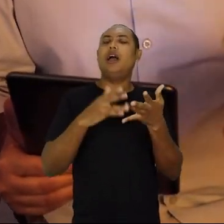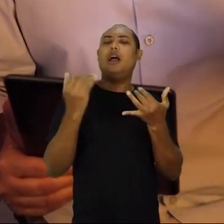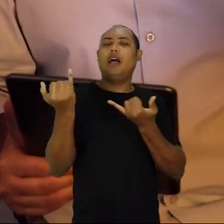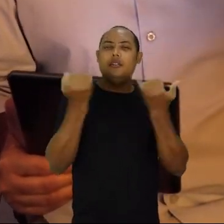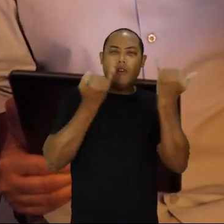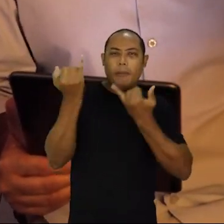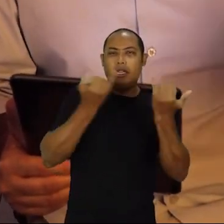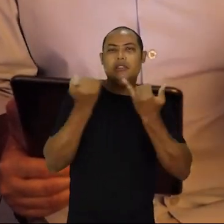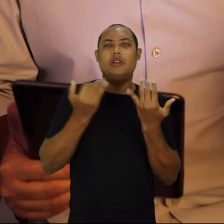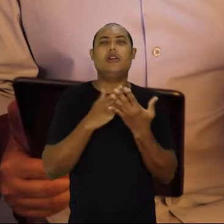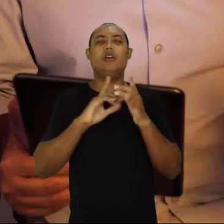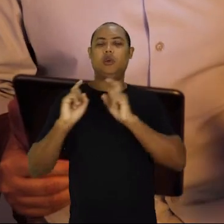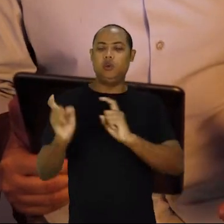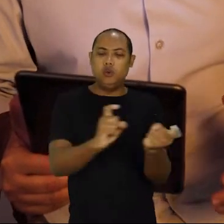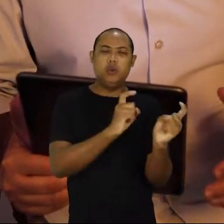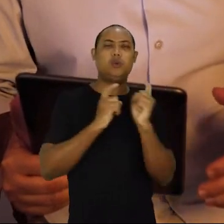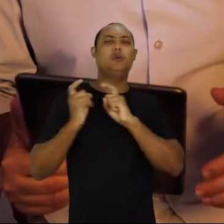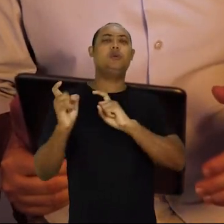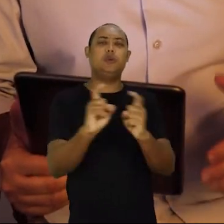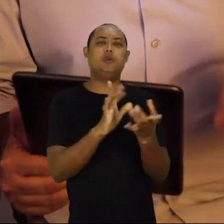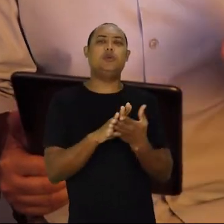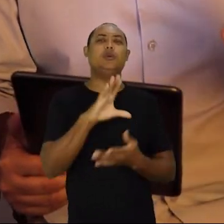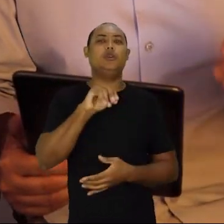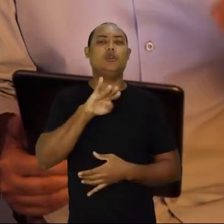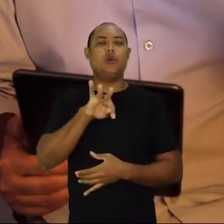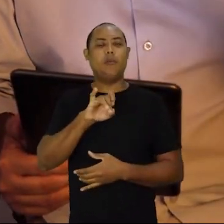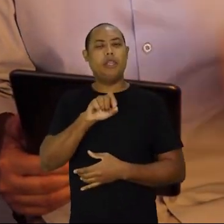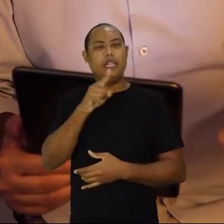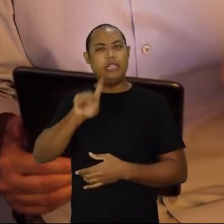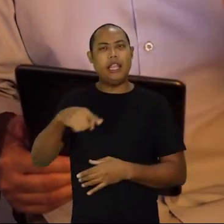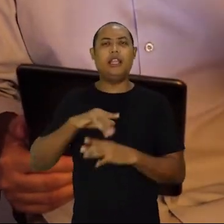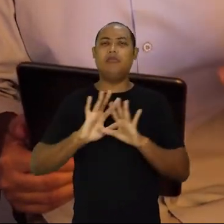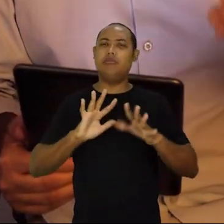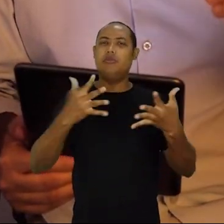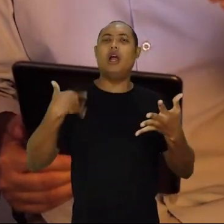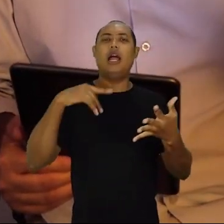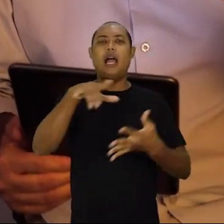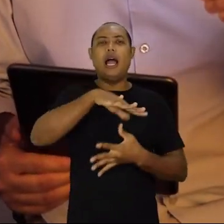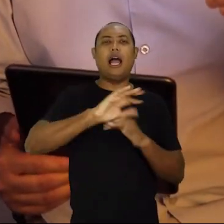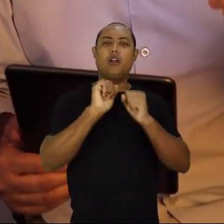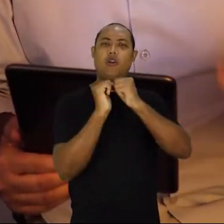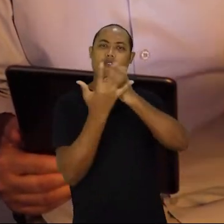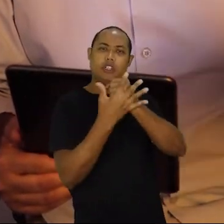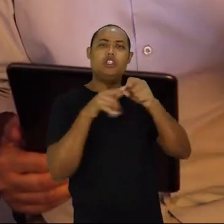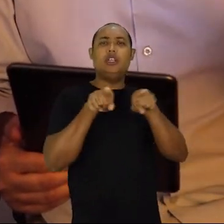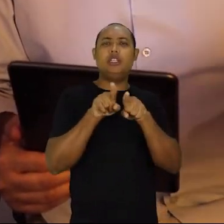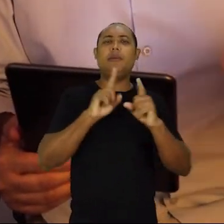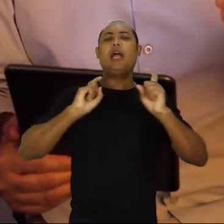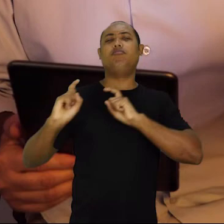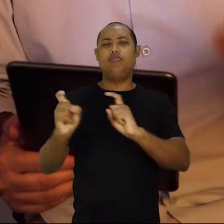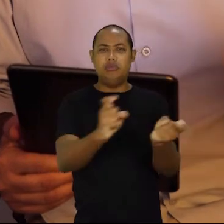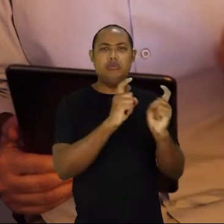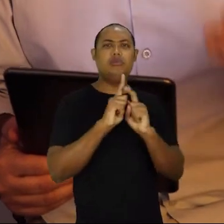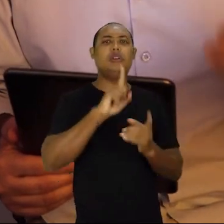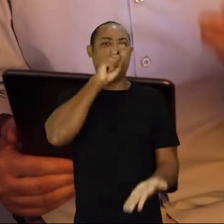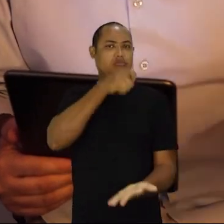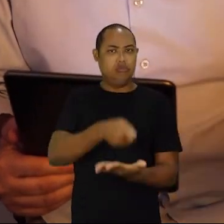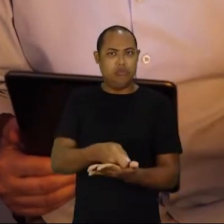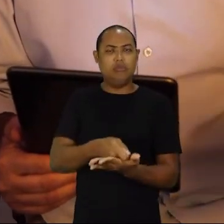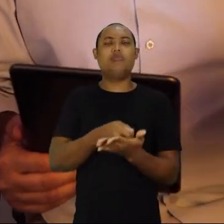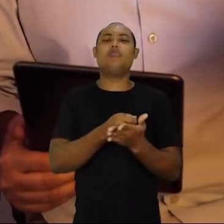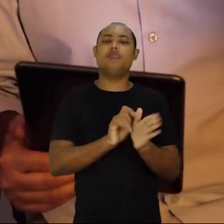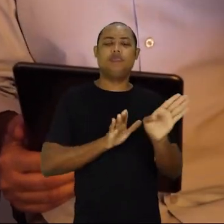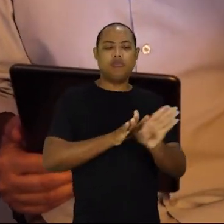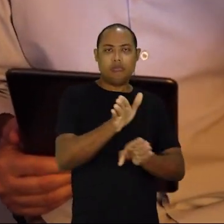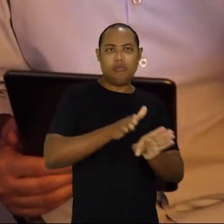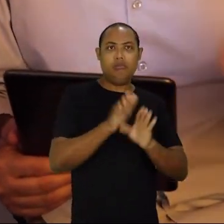criado para sistematizar esses dados, após as discussões e contribuições do Comitê de Acompanhamento e Enfrentamento à